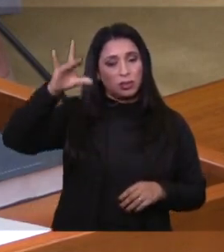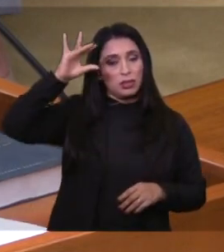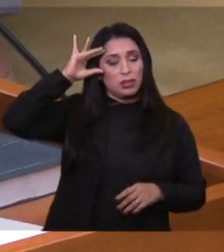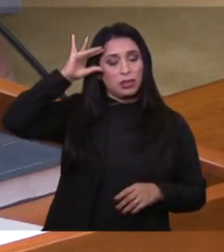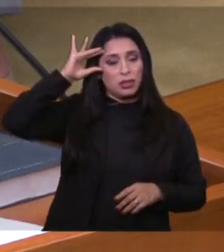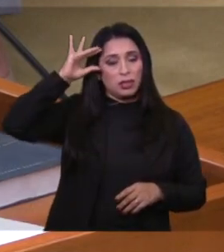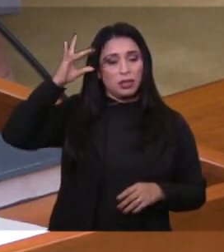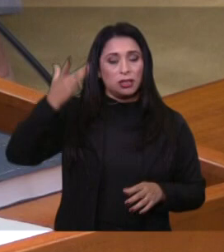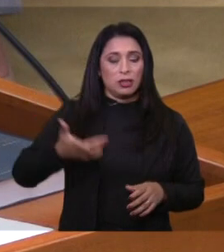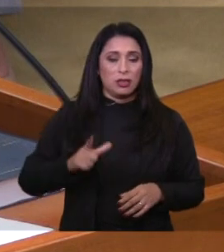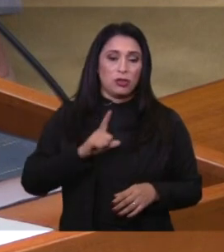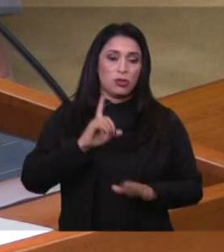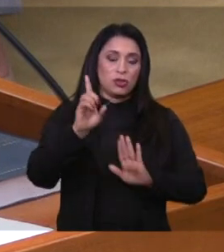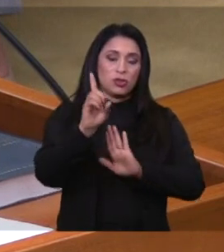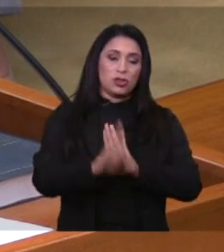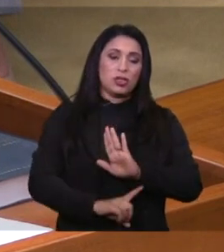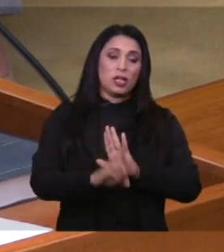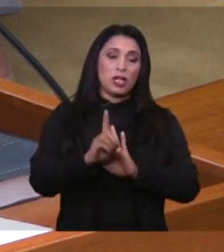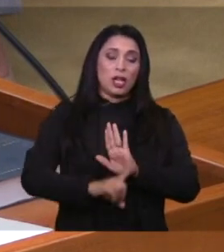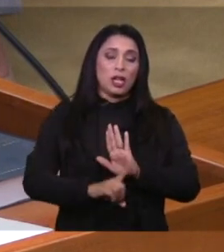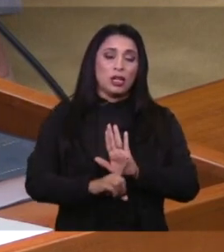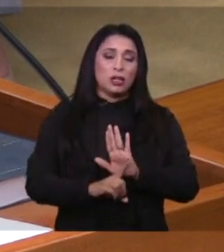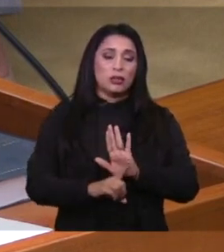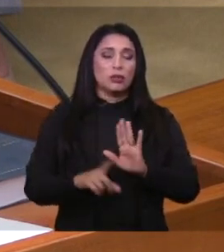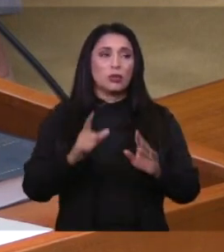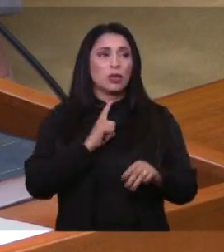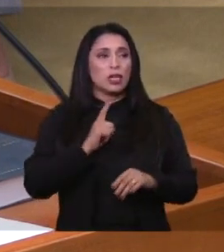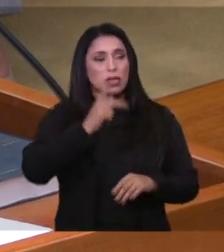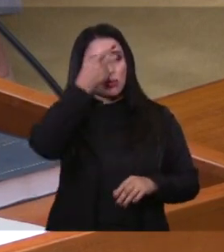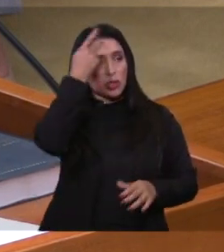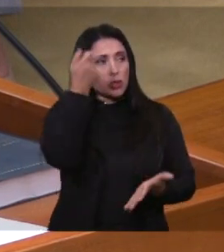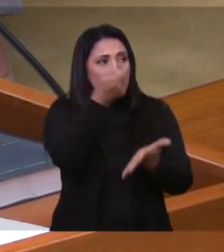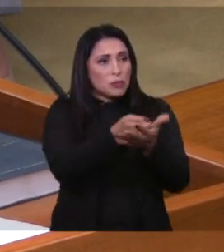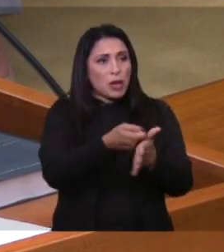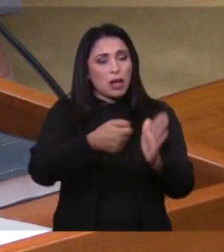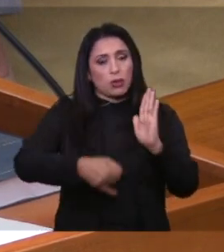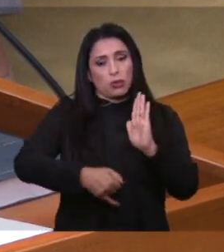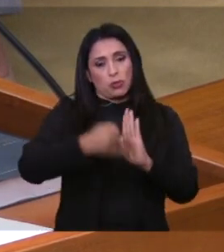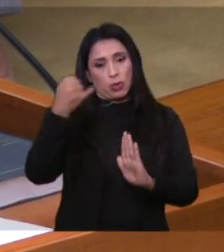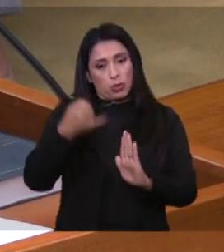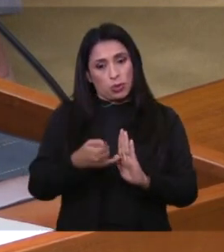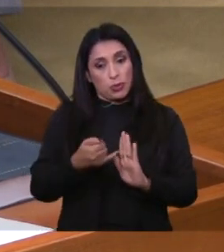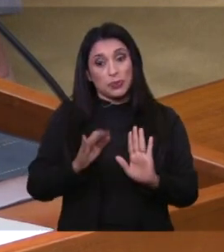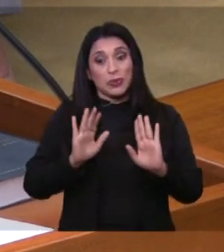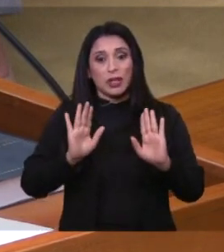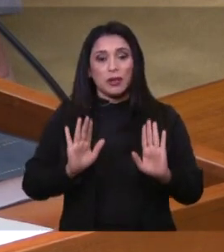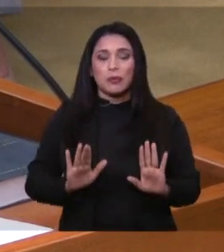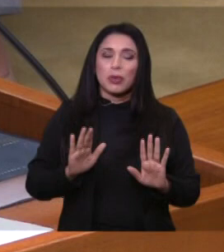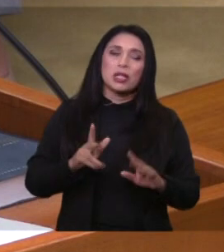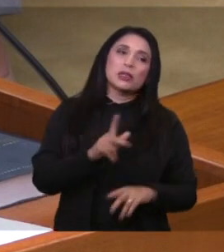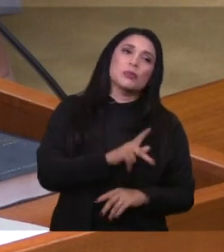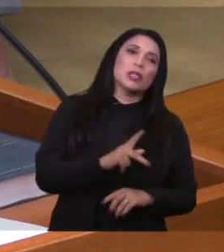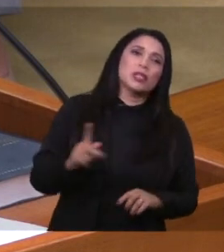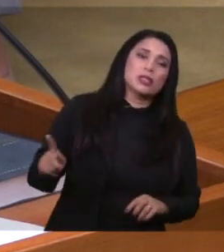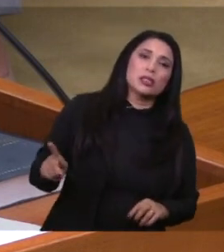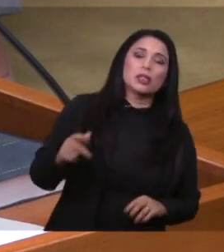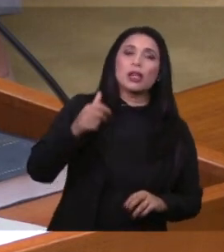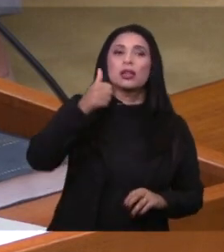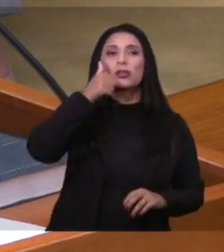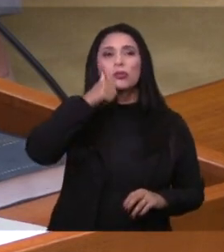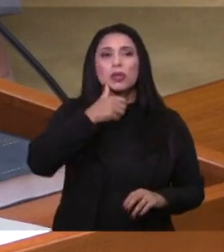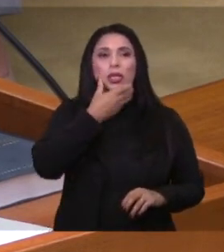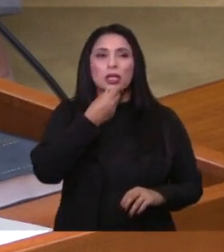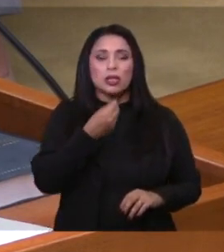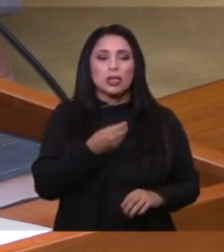direito abona a perspectiva dos contribuintes. Mas, senhor presidente, senhora ministra, senhores ministros,